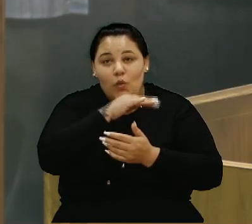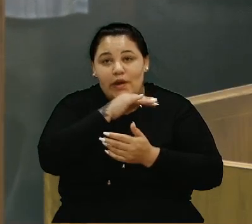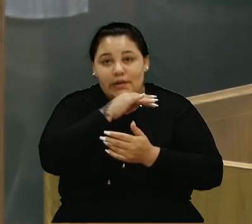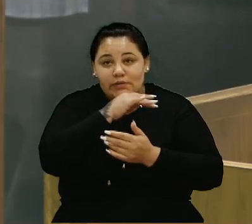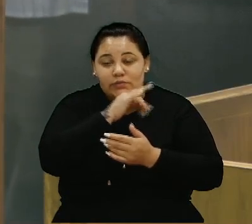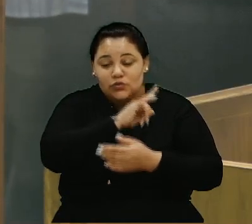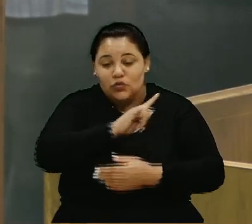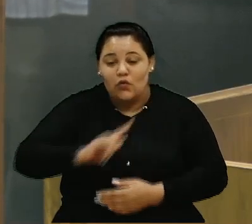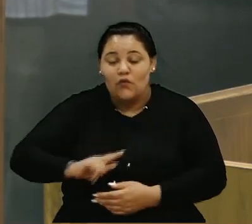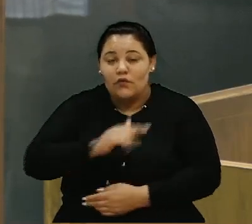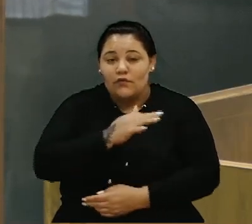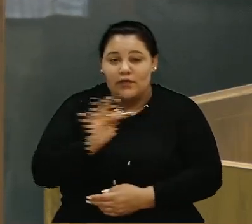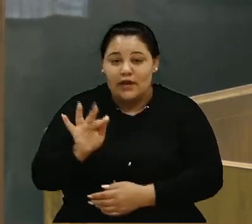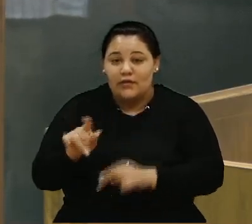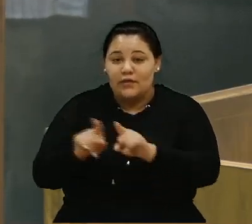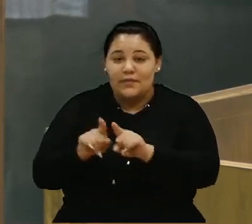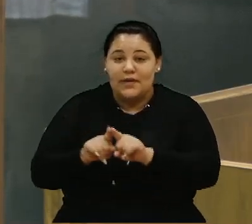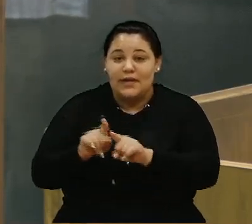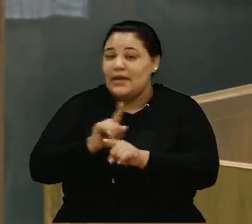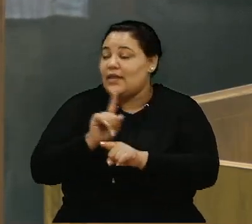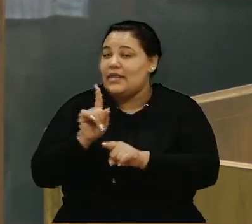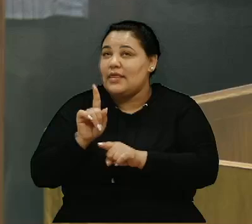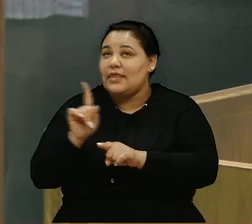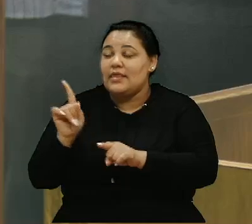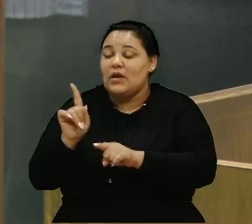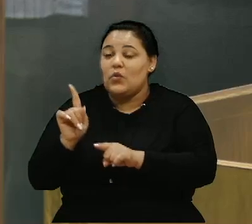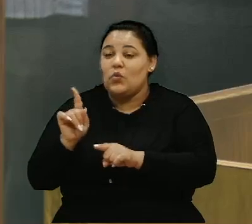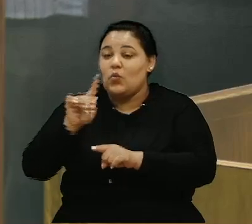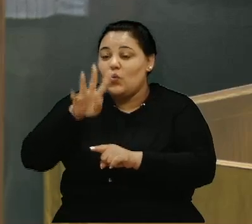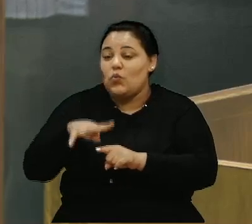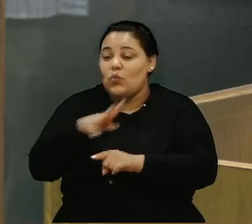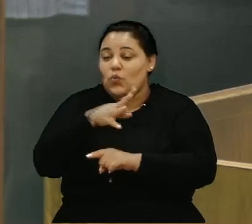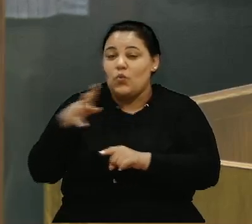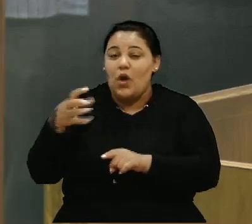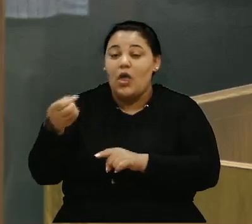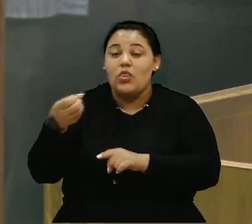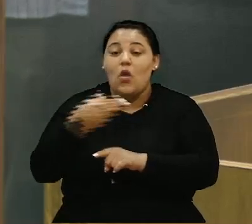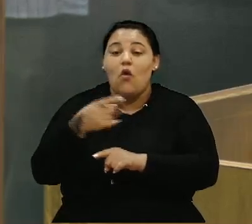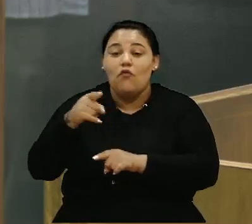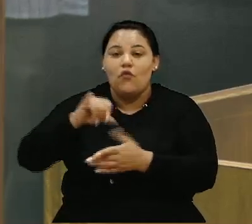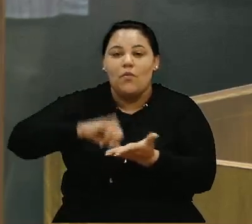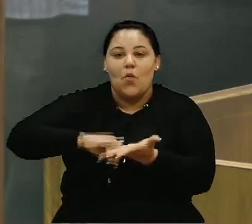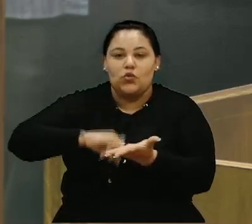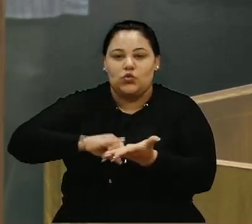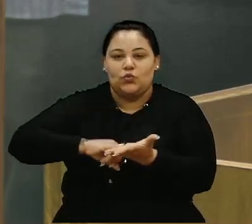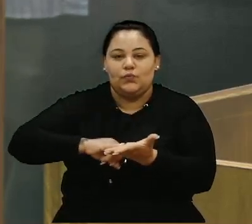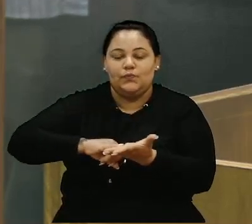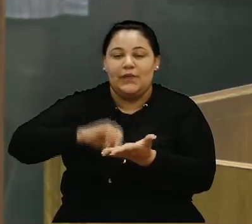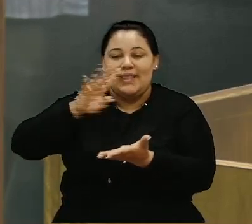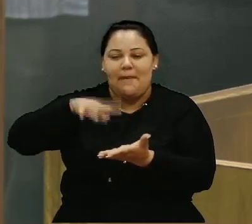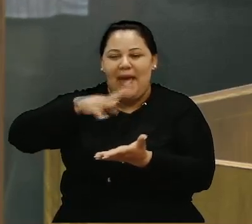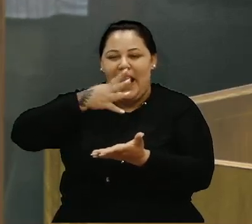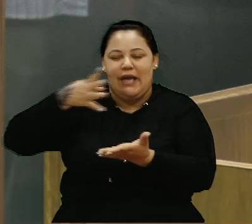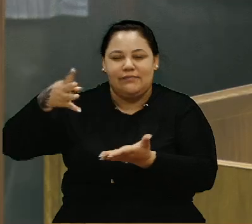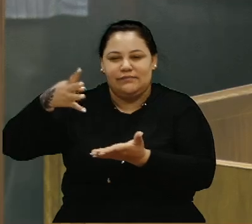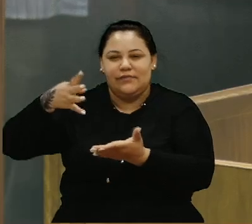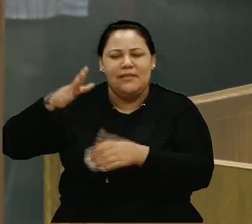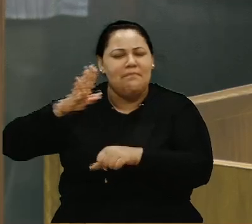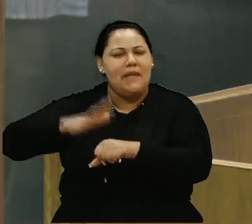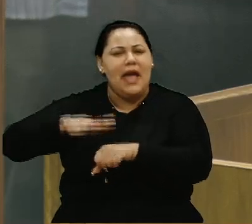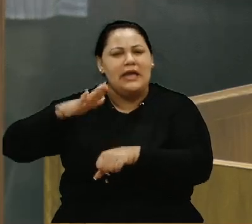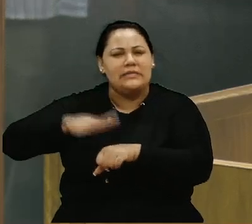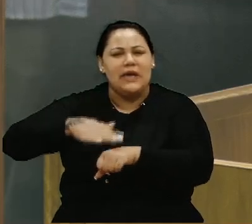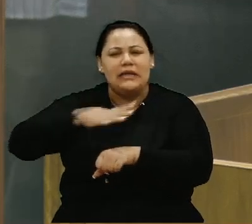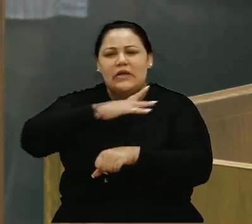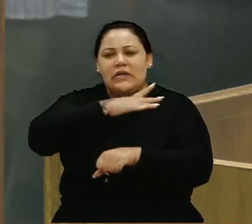governo federal, que era a não atualização da tabela do imposto de renda, né? E cada vez mais o